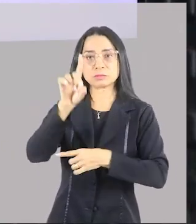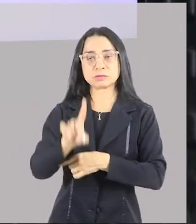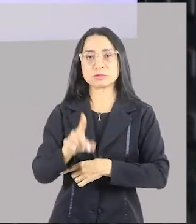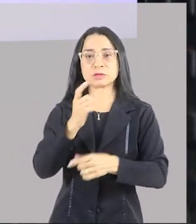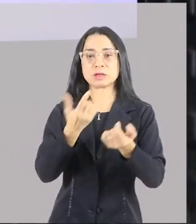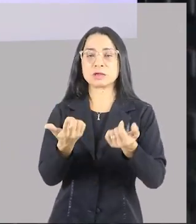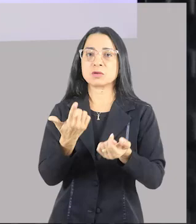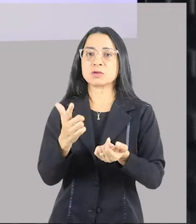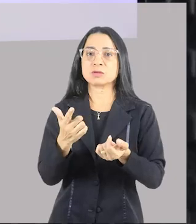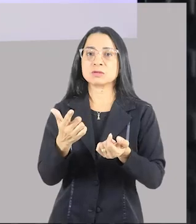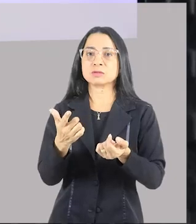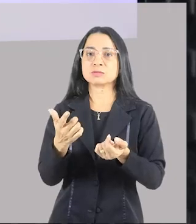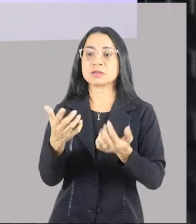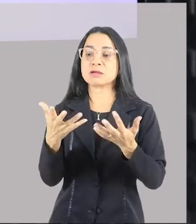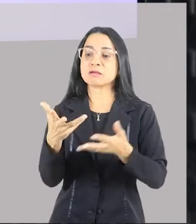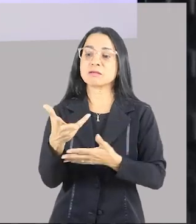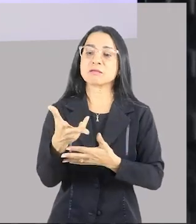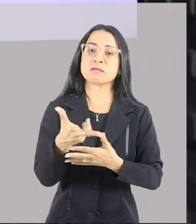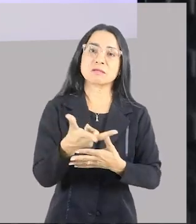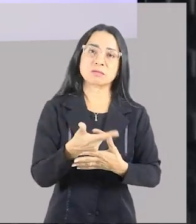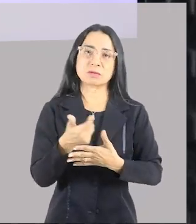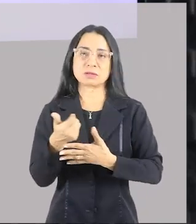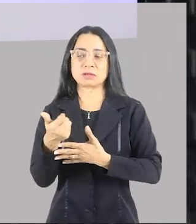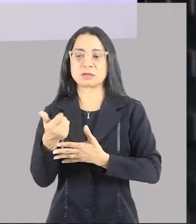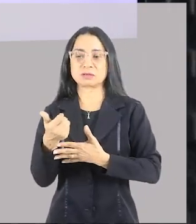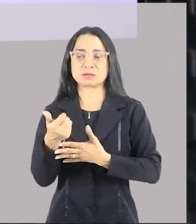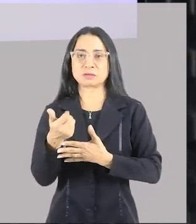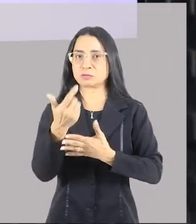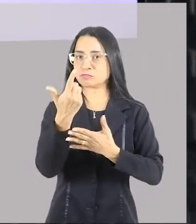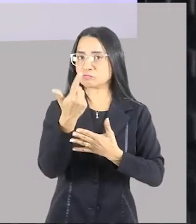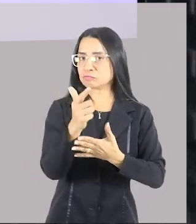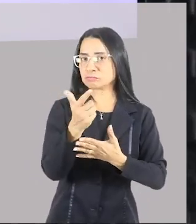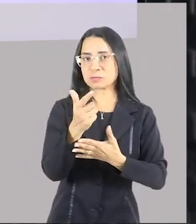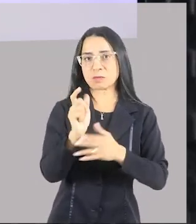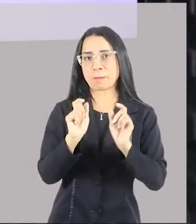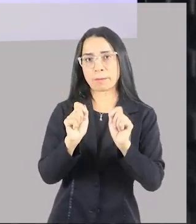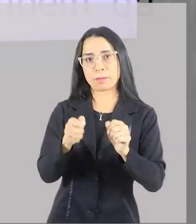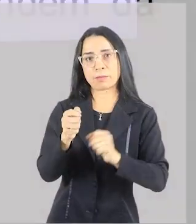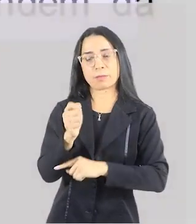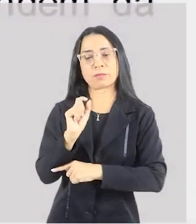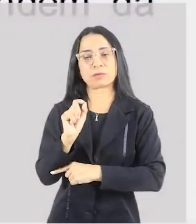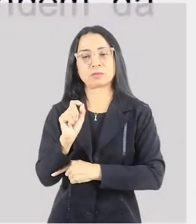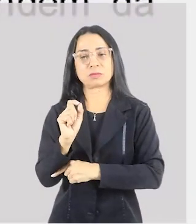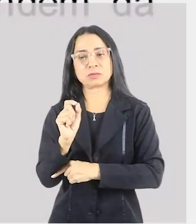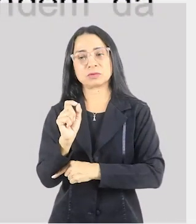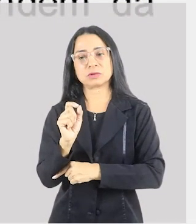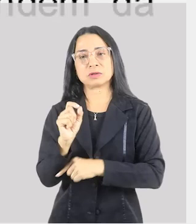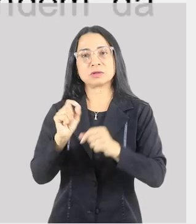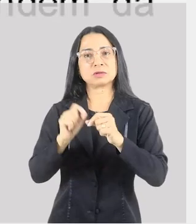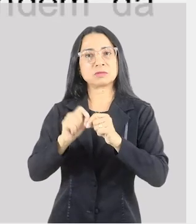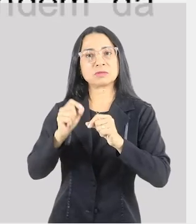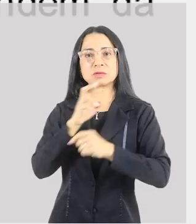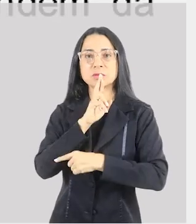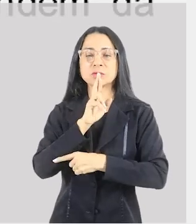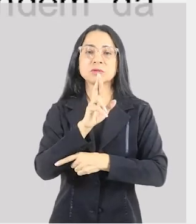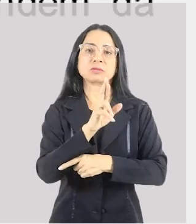possui aptidão, não possui habilidade, a possibilidade de produzir os seus efeitos em razão de um